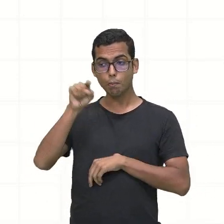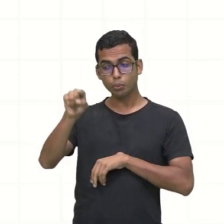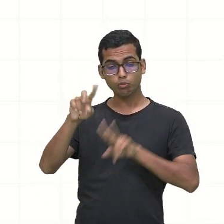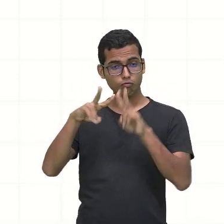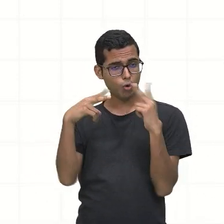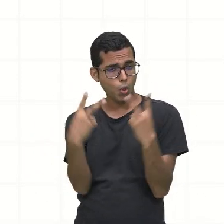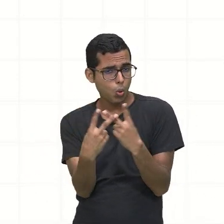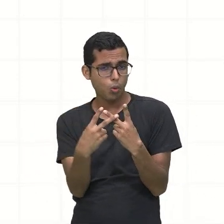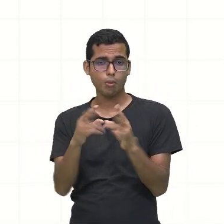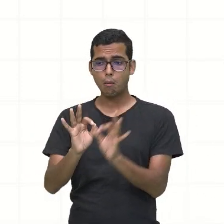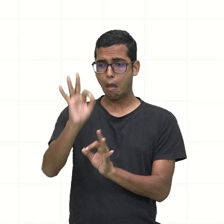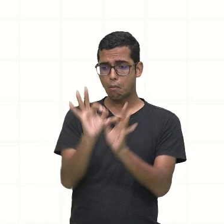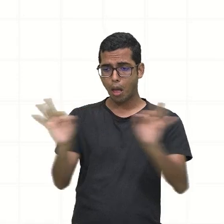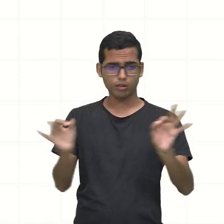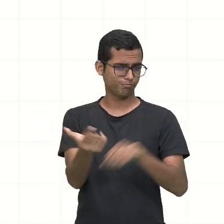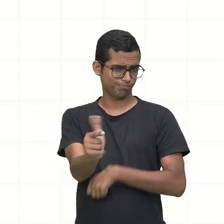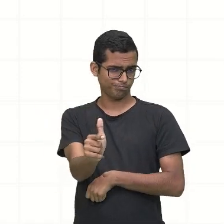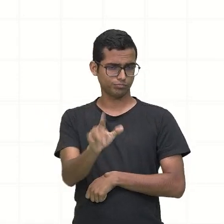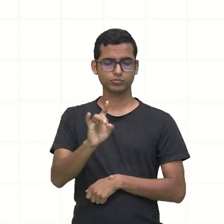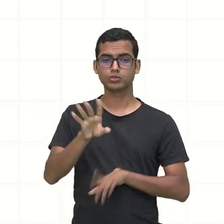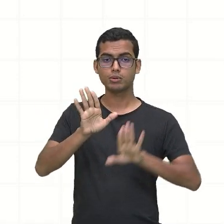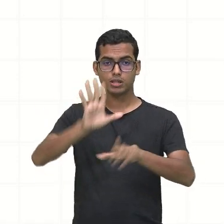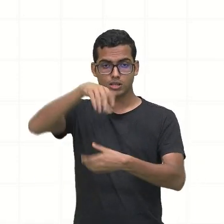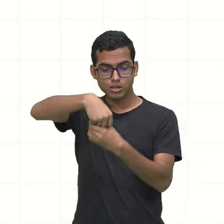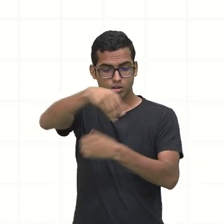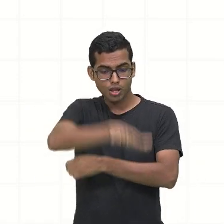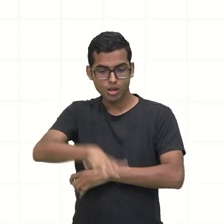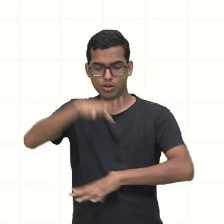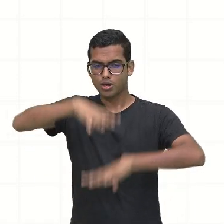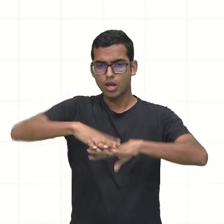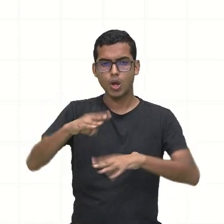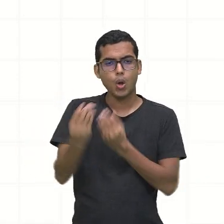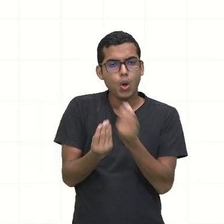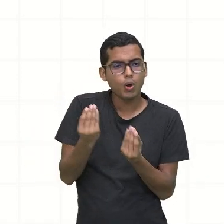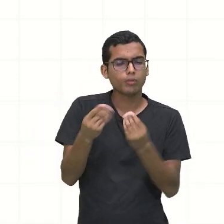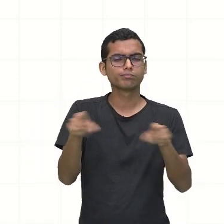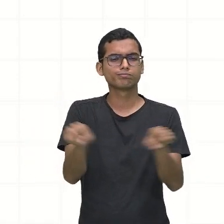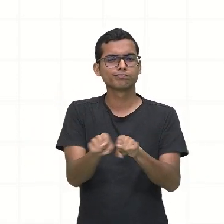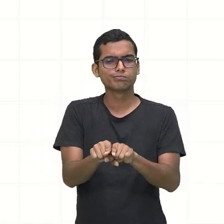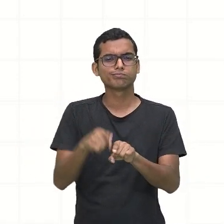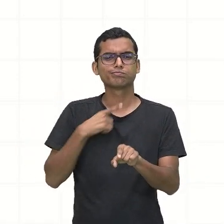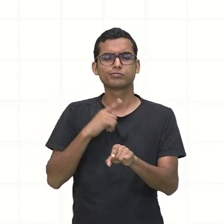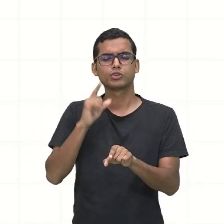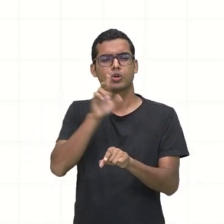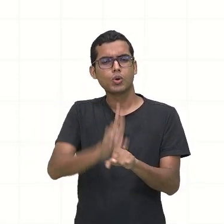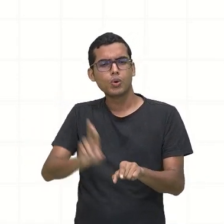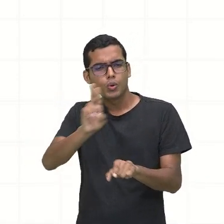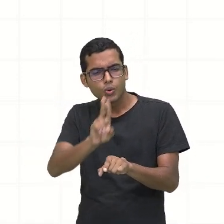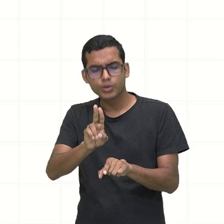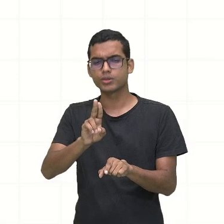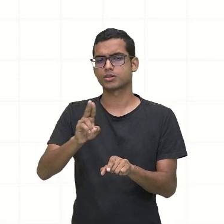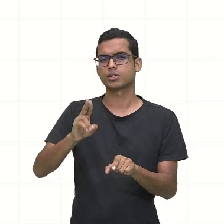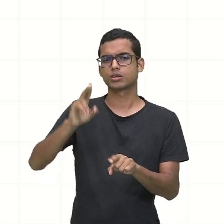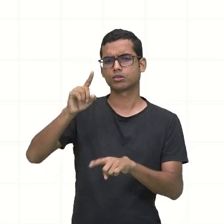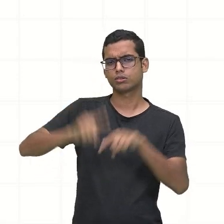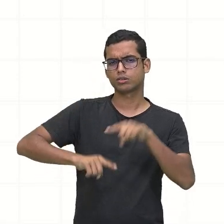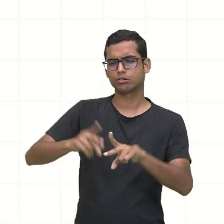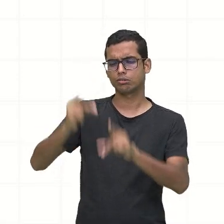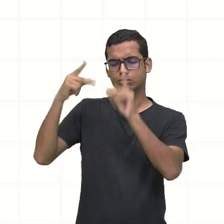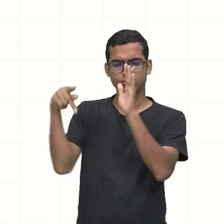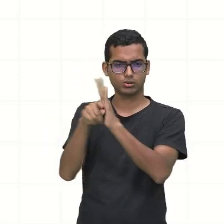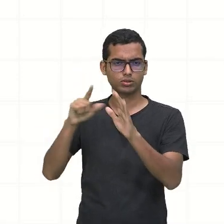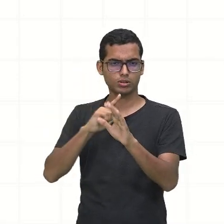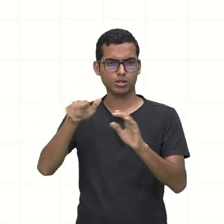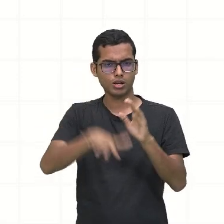né, porém, ele é dito em matemática como algo primitivo, como um dos entes primitivos da geometria,